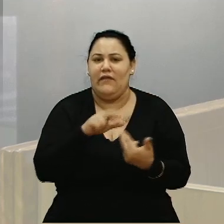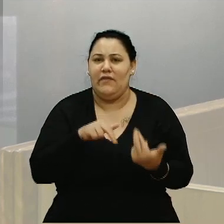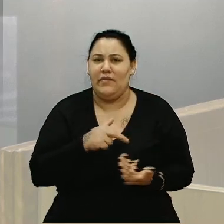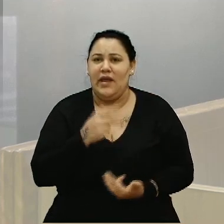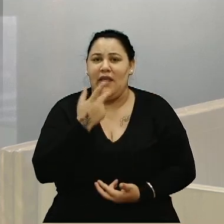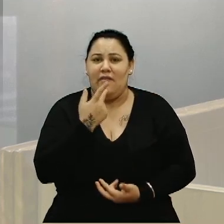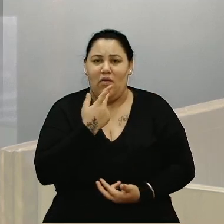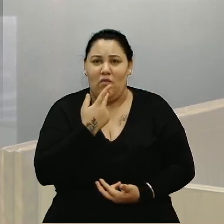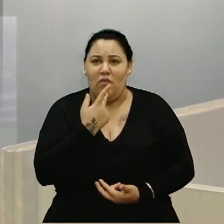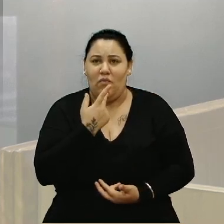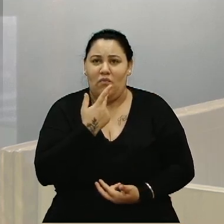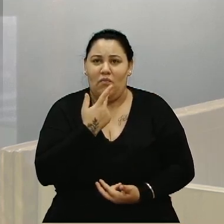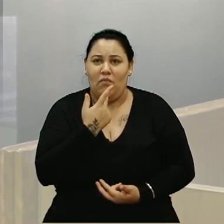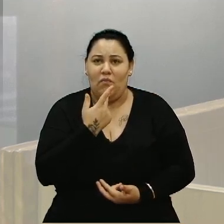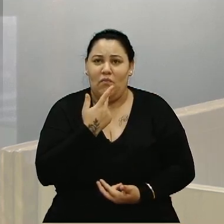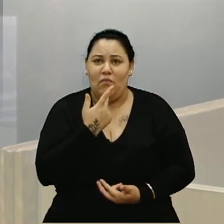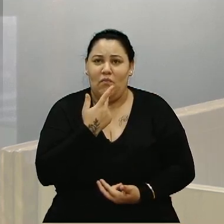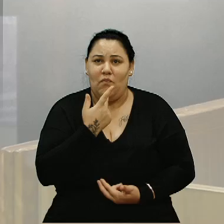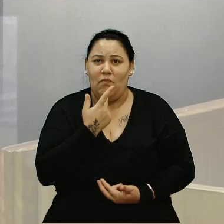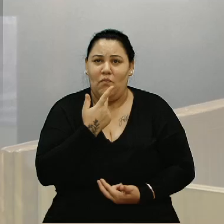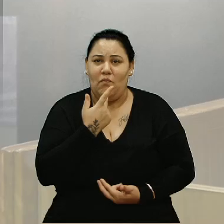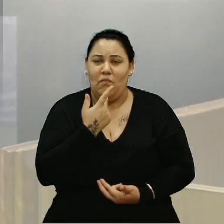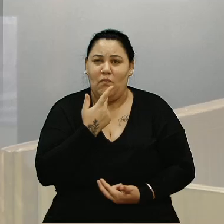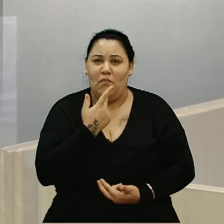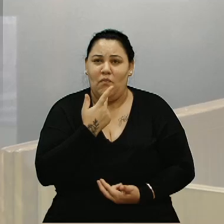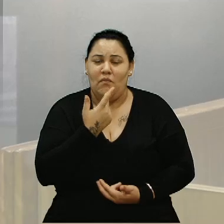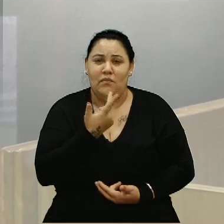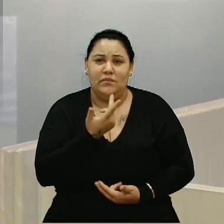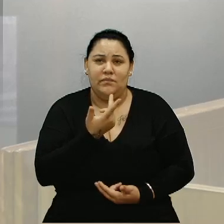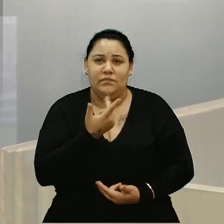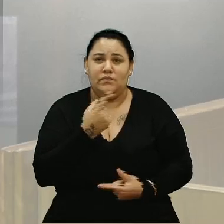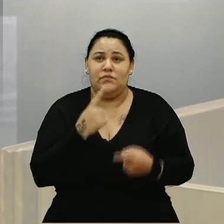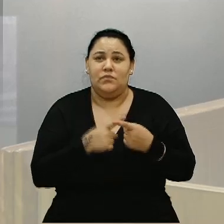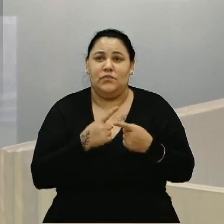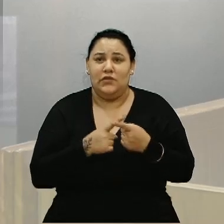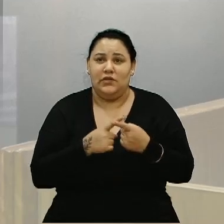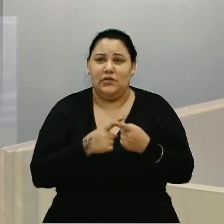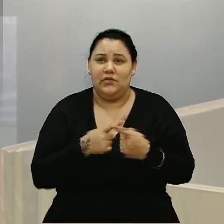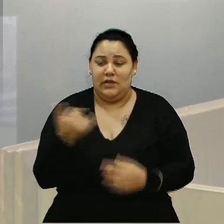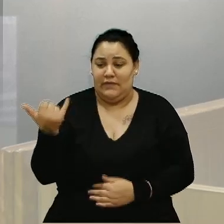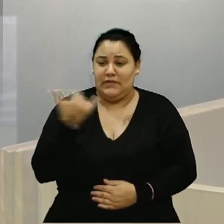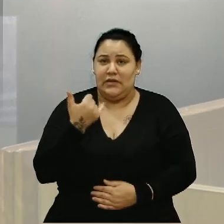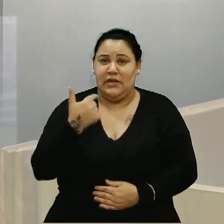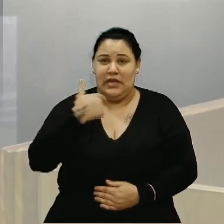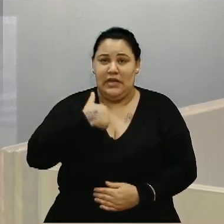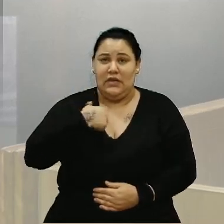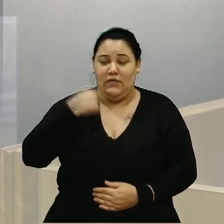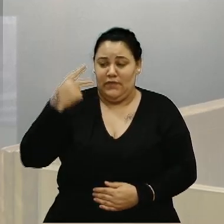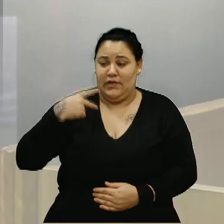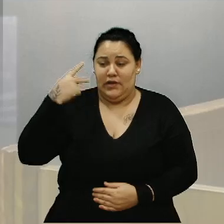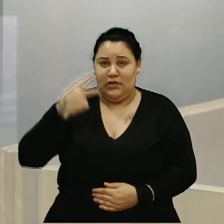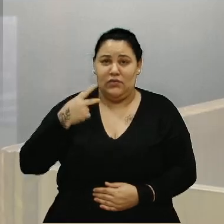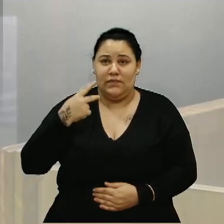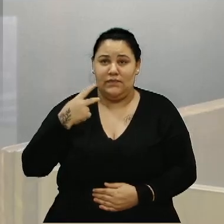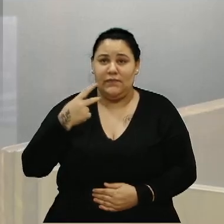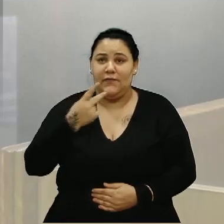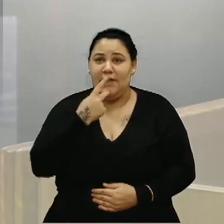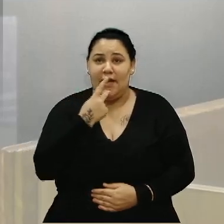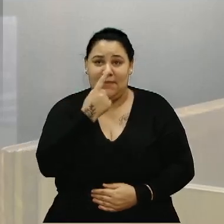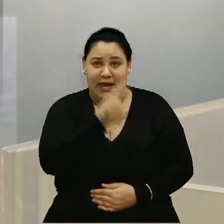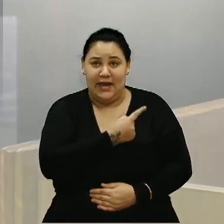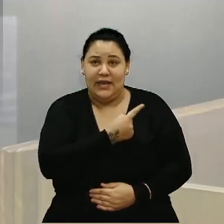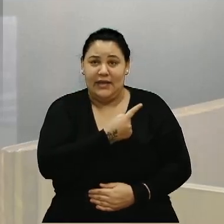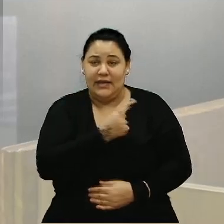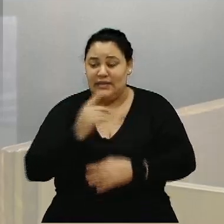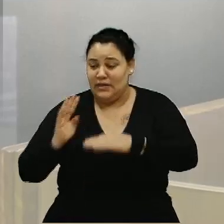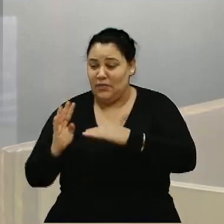falou questionei os que estavam na reforma. Porque tu tinha me dito, eu, vereador Lucas, tinha dito a ela que esse